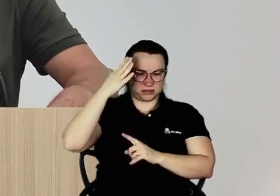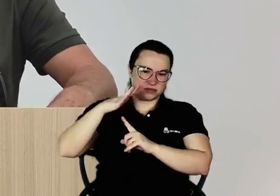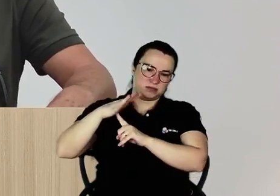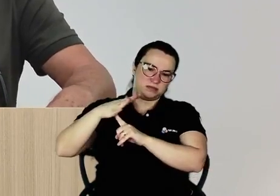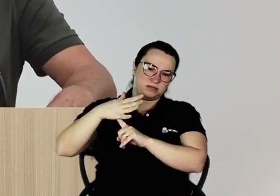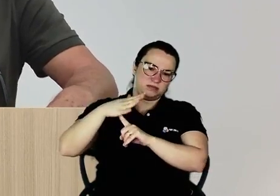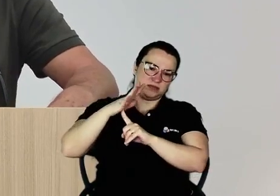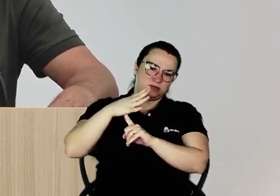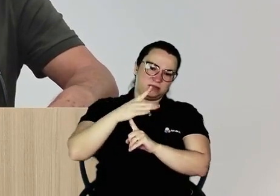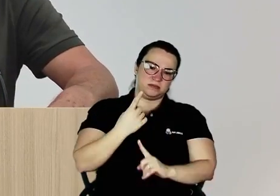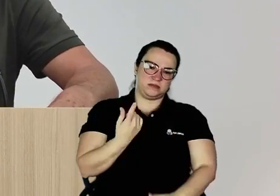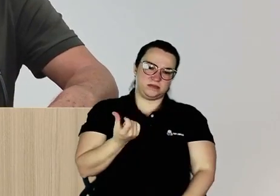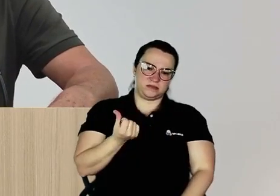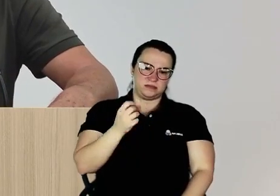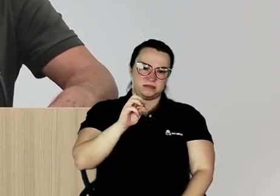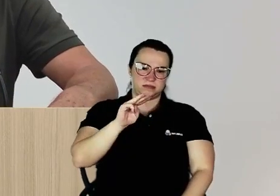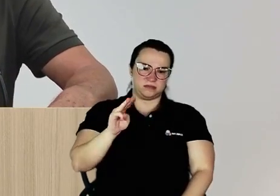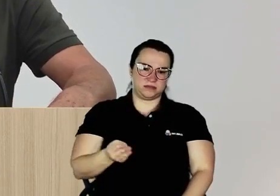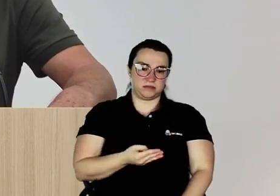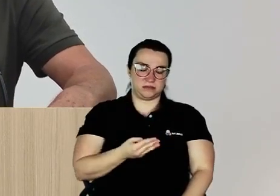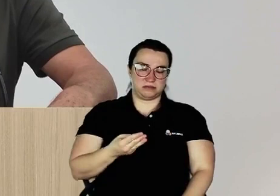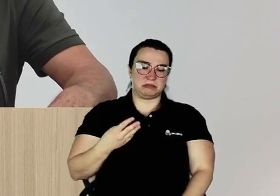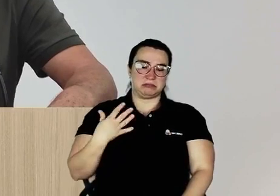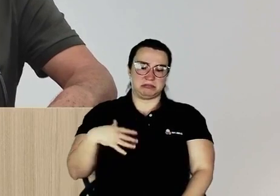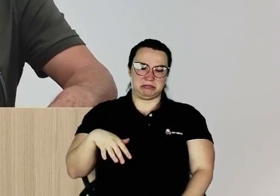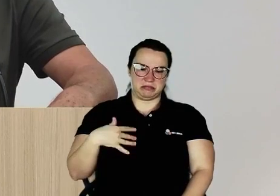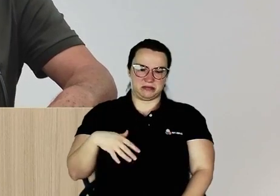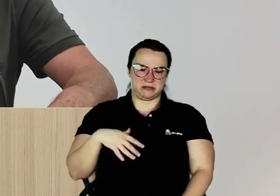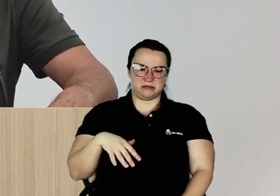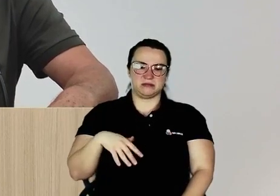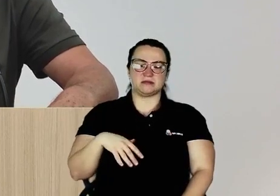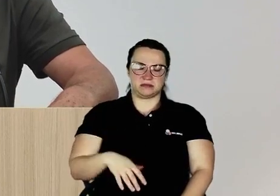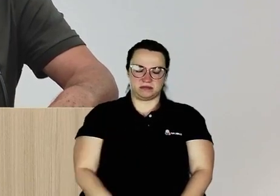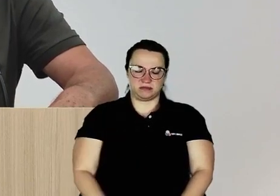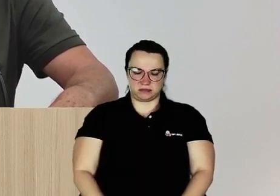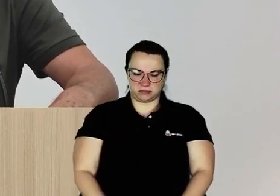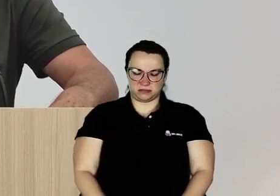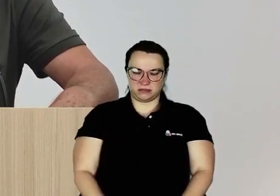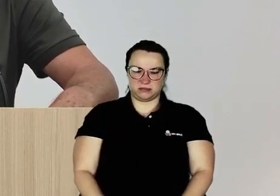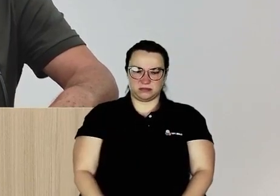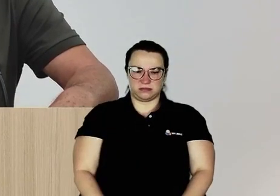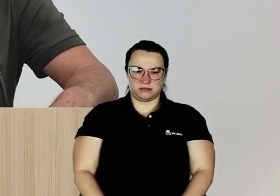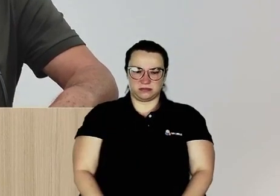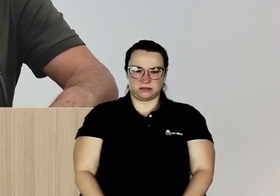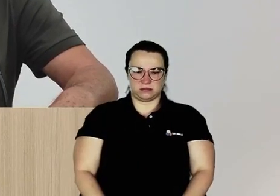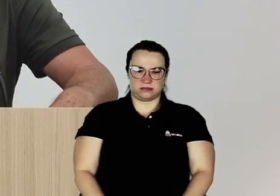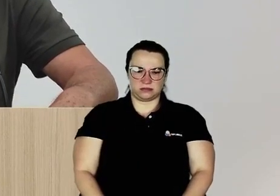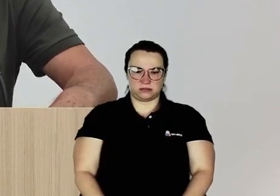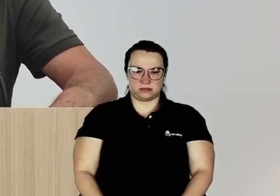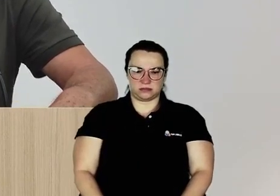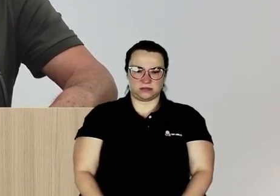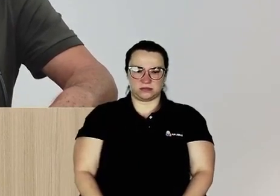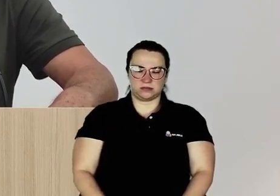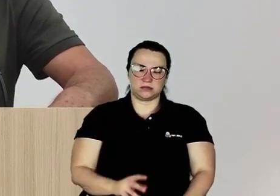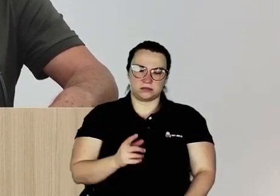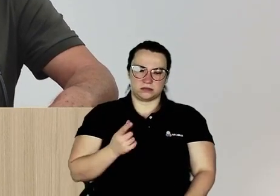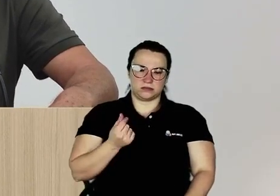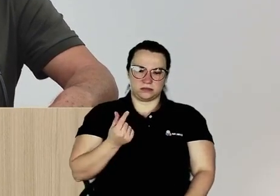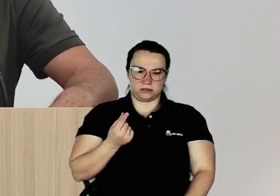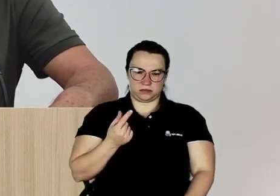16 milhões de reais, a custo, né, do dinheiro do povo